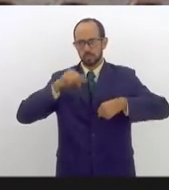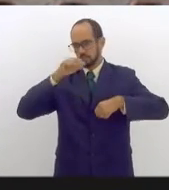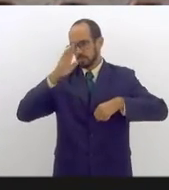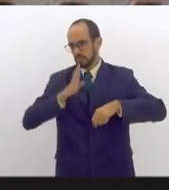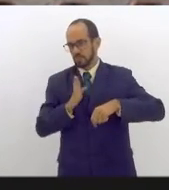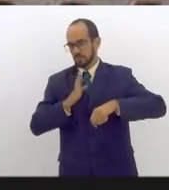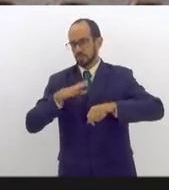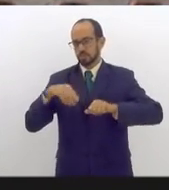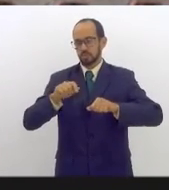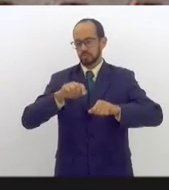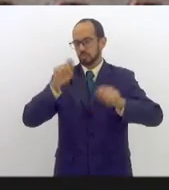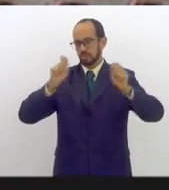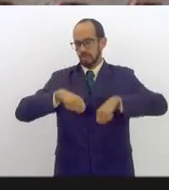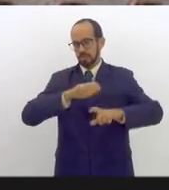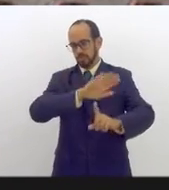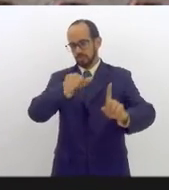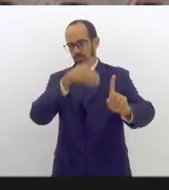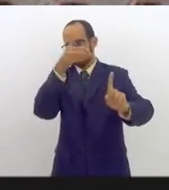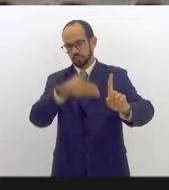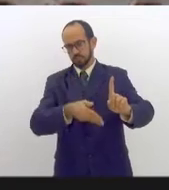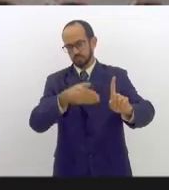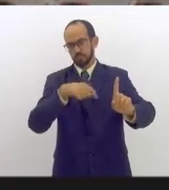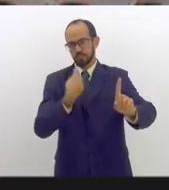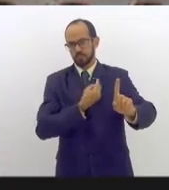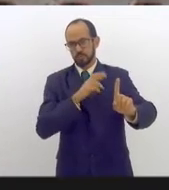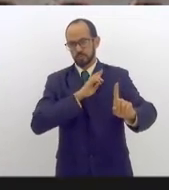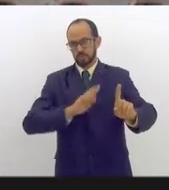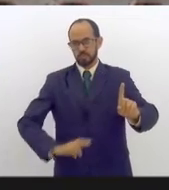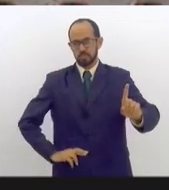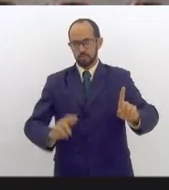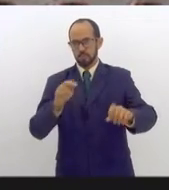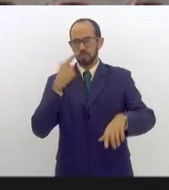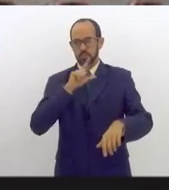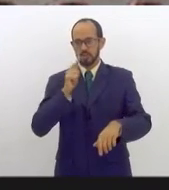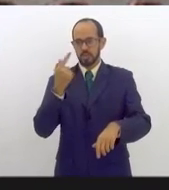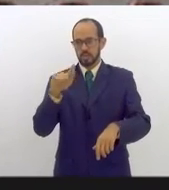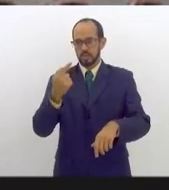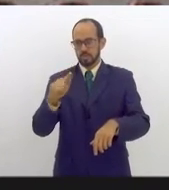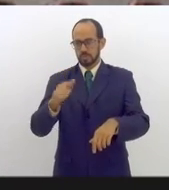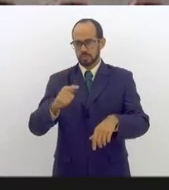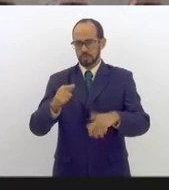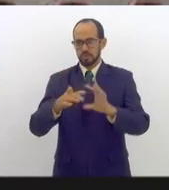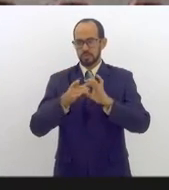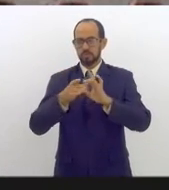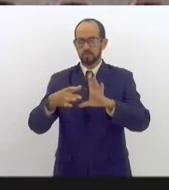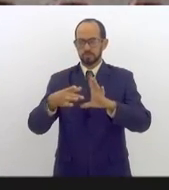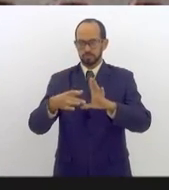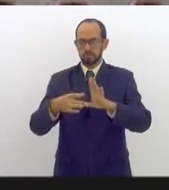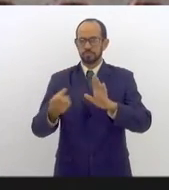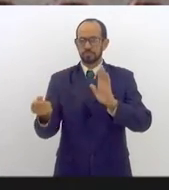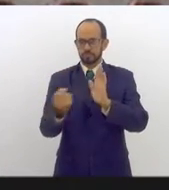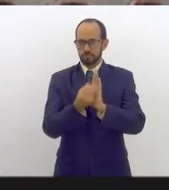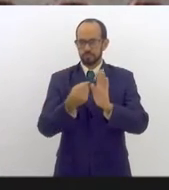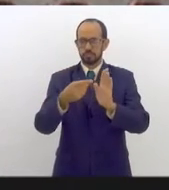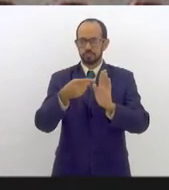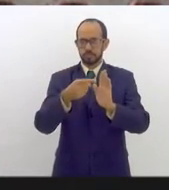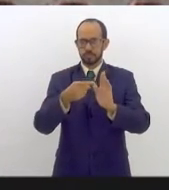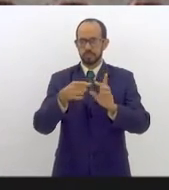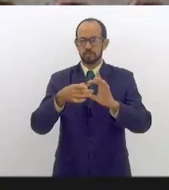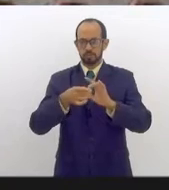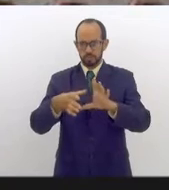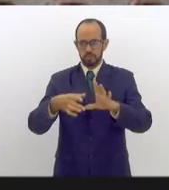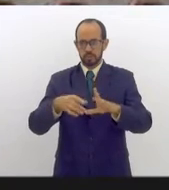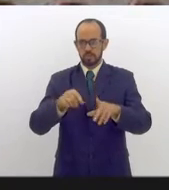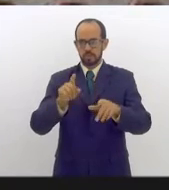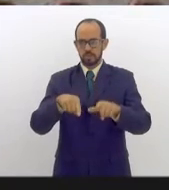fato, dignificar a nossa República e garantir efetivamente a democracia e os marcos democráticos em que ela